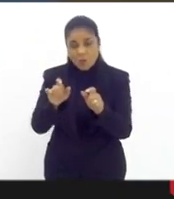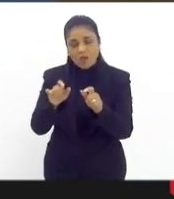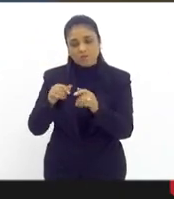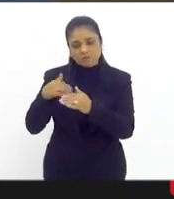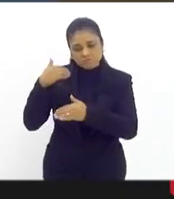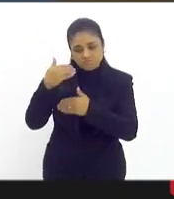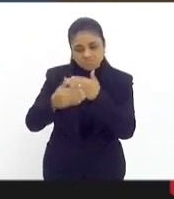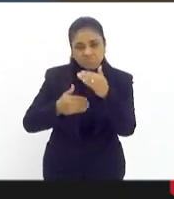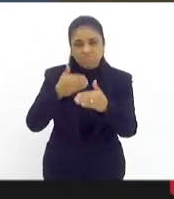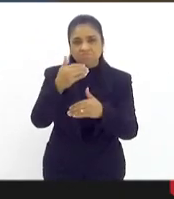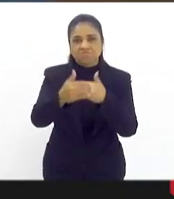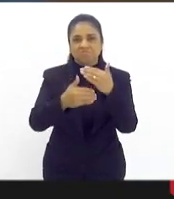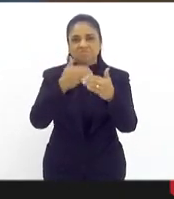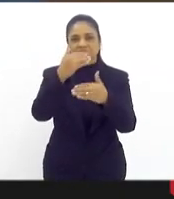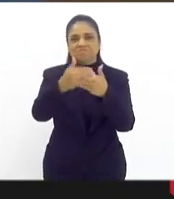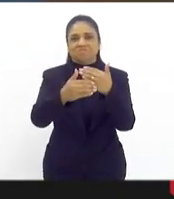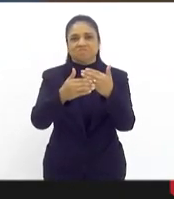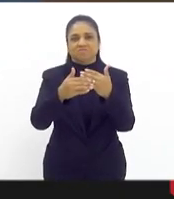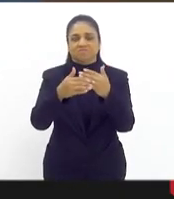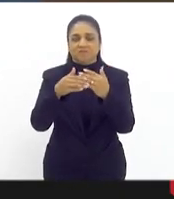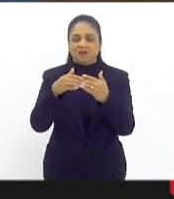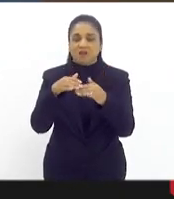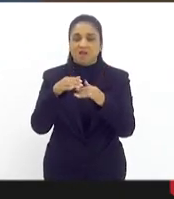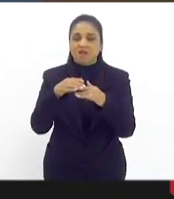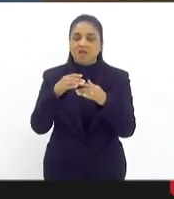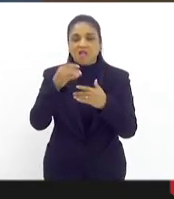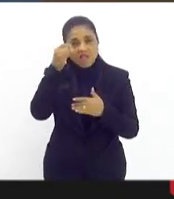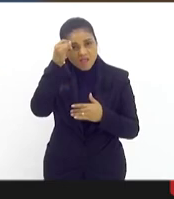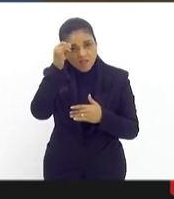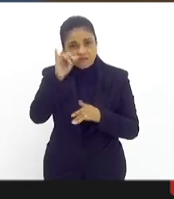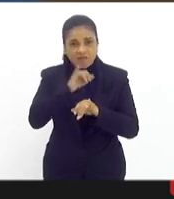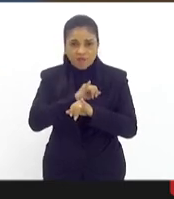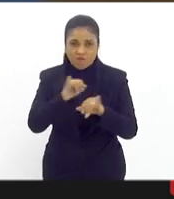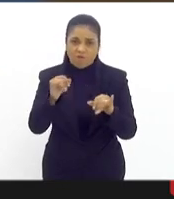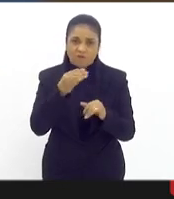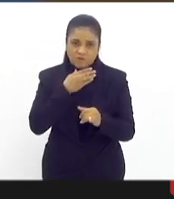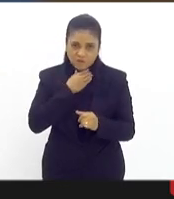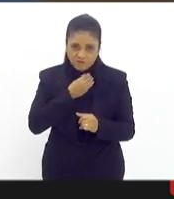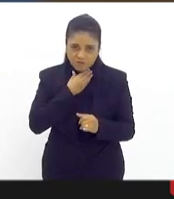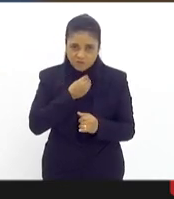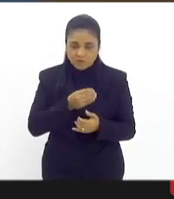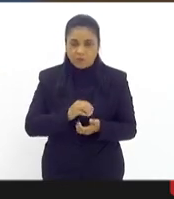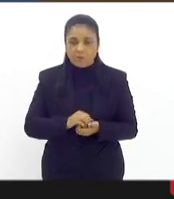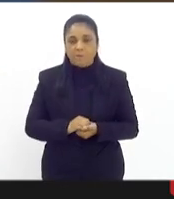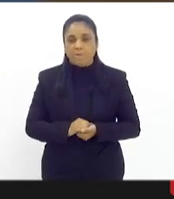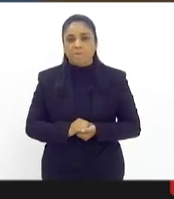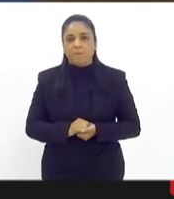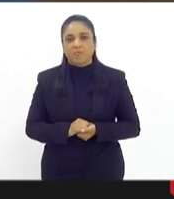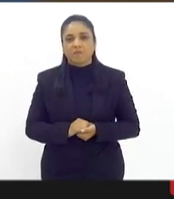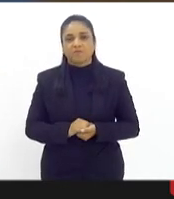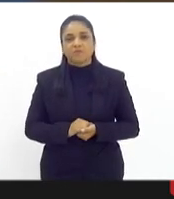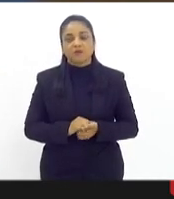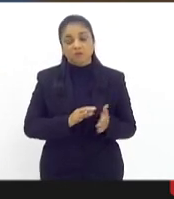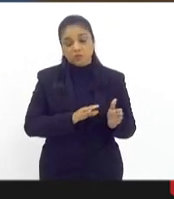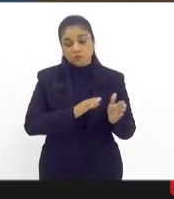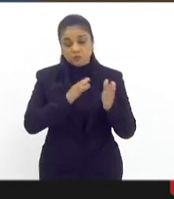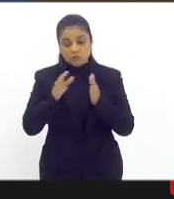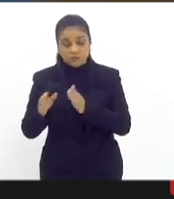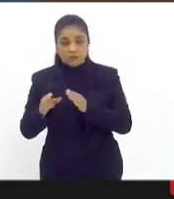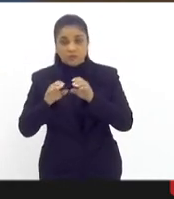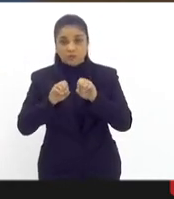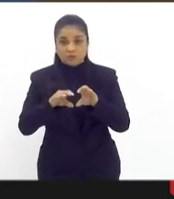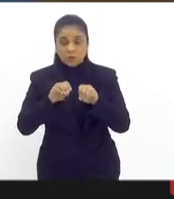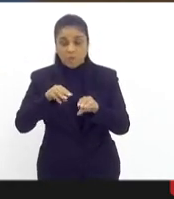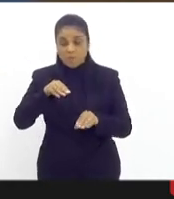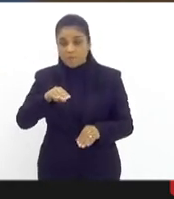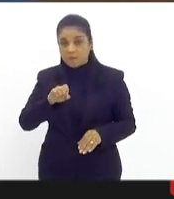estrutural para que a gente possa enfrentar a desinformação. Eu diria que, ao lado da educação midiática, nós temos o problema